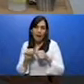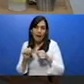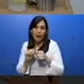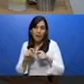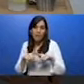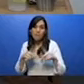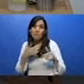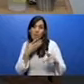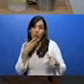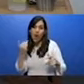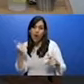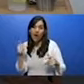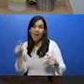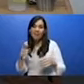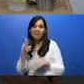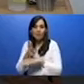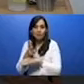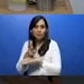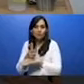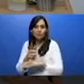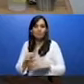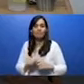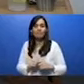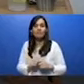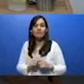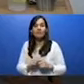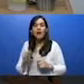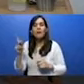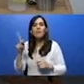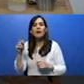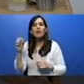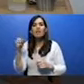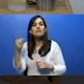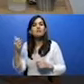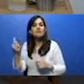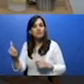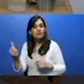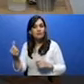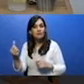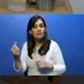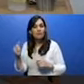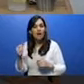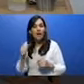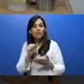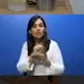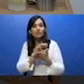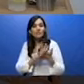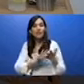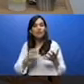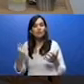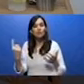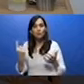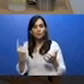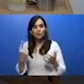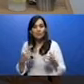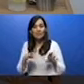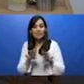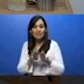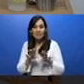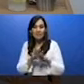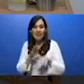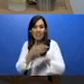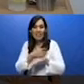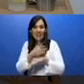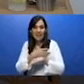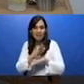na videoaula com vocês, da página 16, exercício 1. E nós temos a tarefinha,